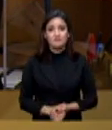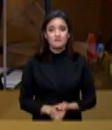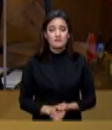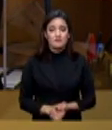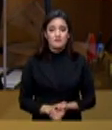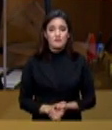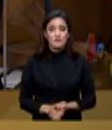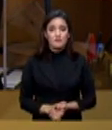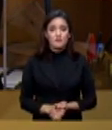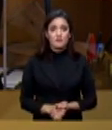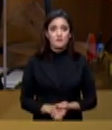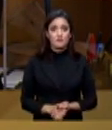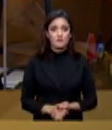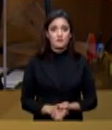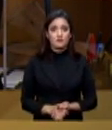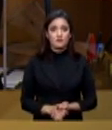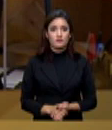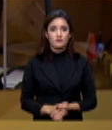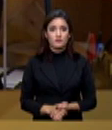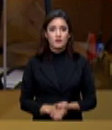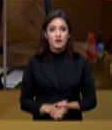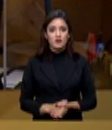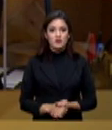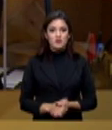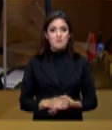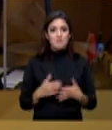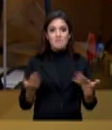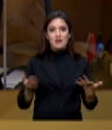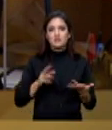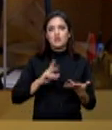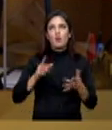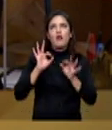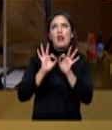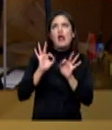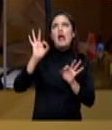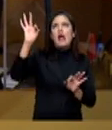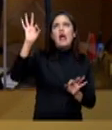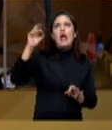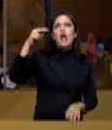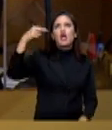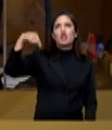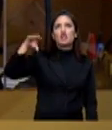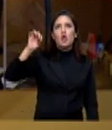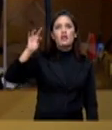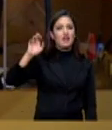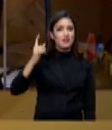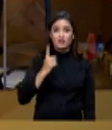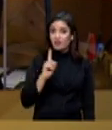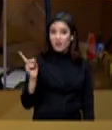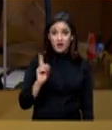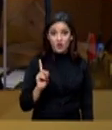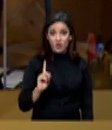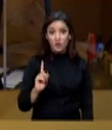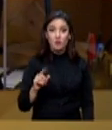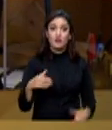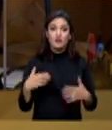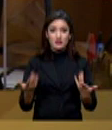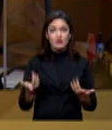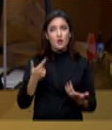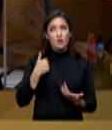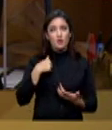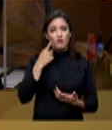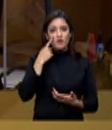do brinco para nós aqui Nordeste na recentemente Eu via o